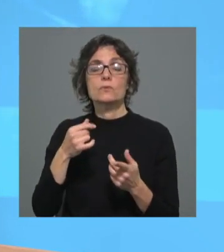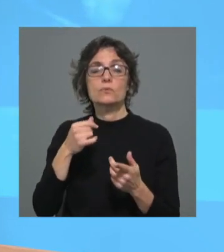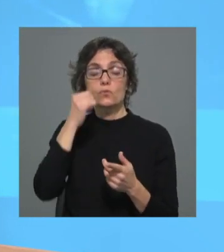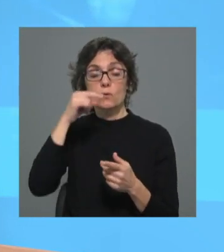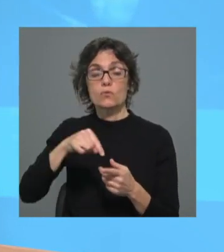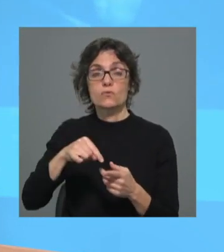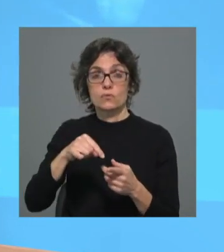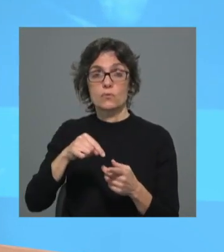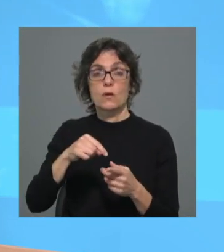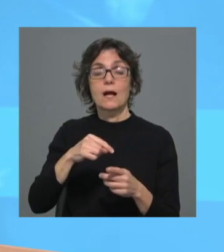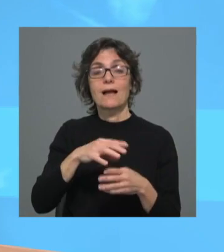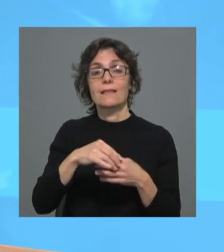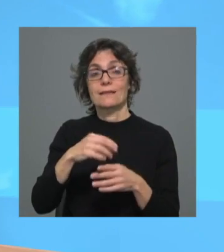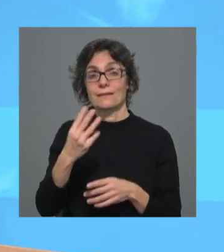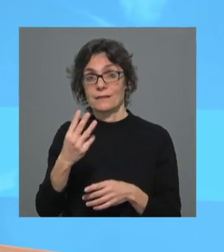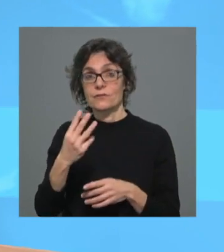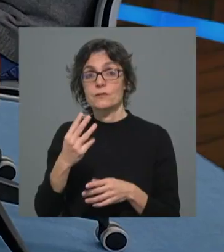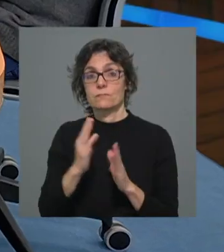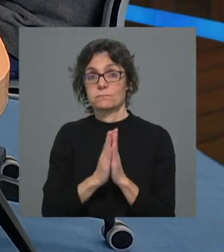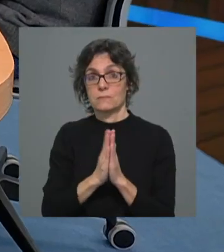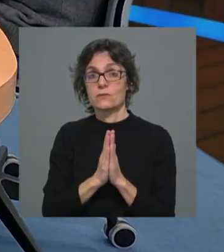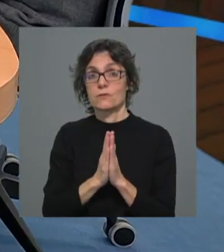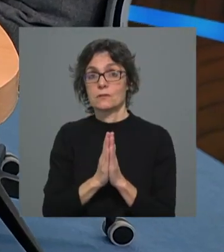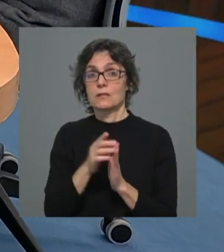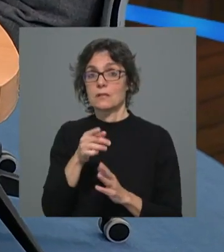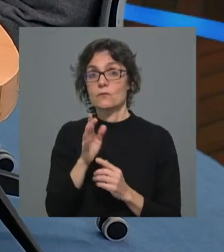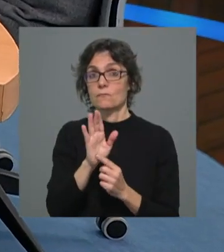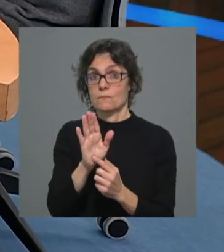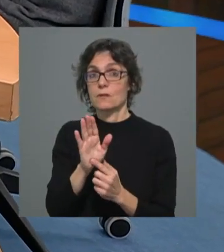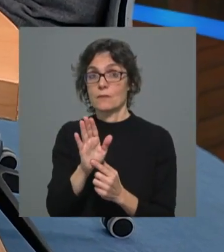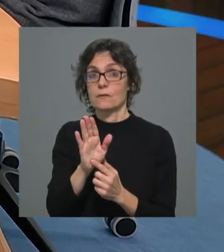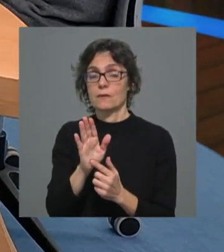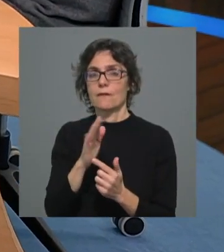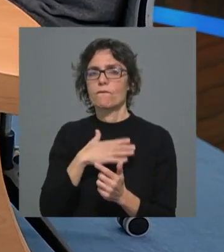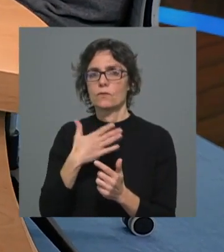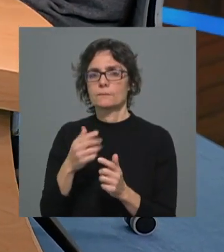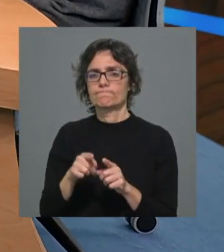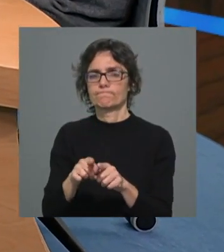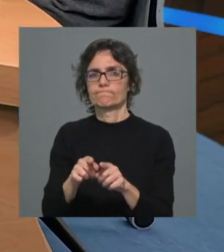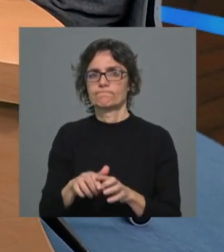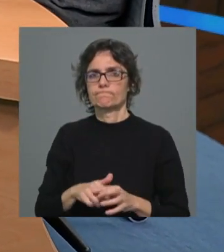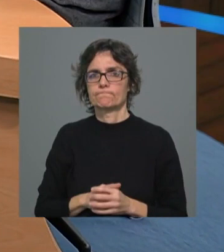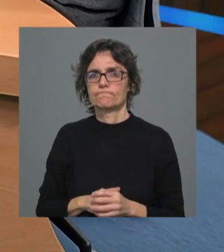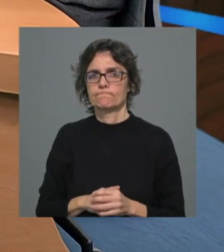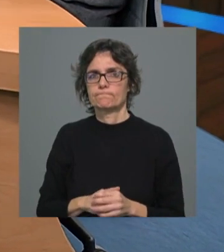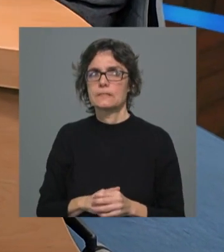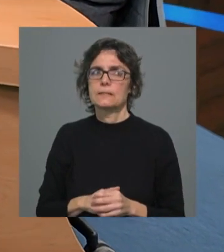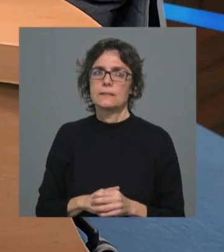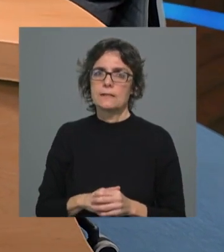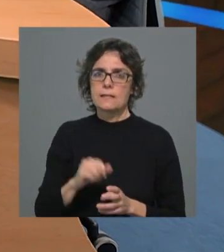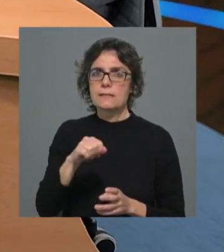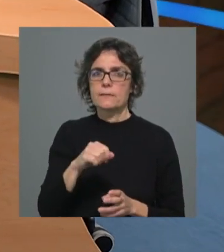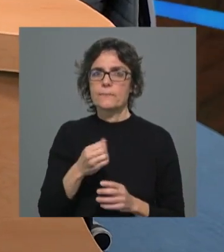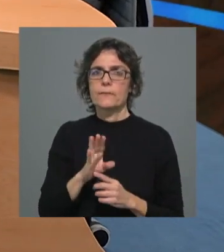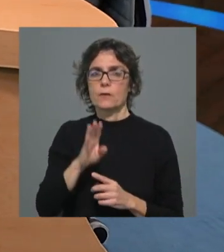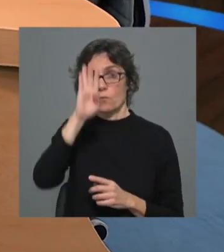dar uma imagem também de sintonia e de alinhamento, ao fim e ao cabo. É um momento histórico, obviamente, que o Papa já esteve